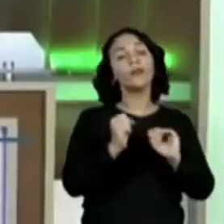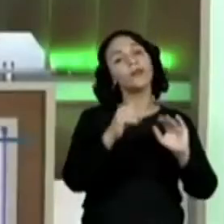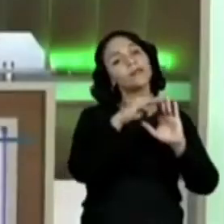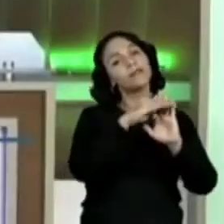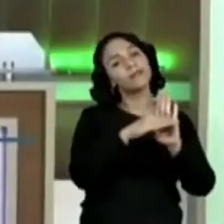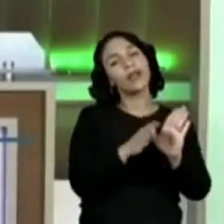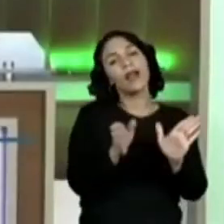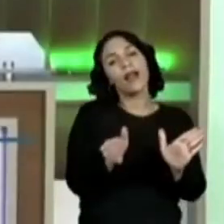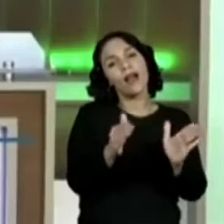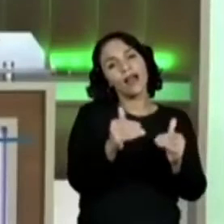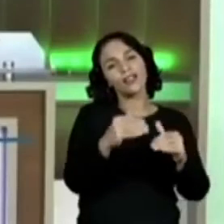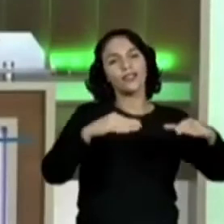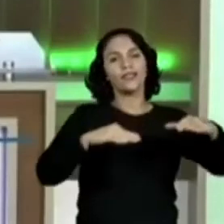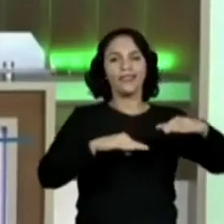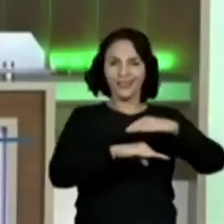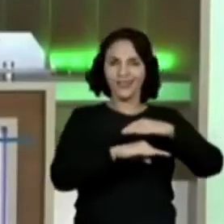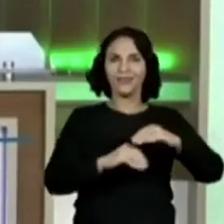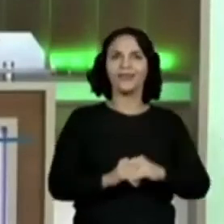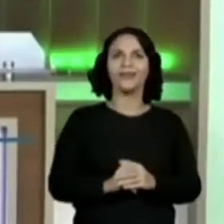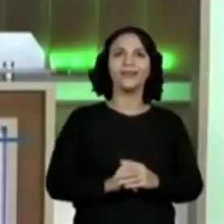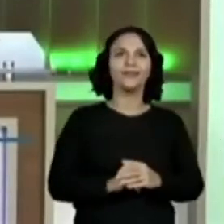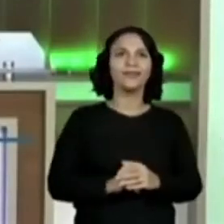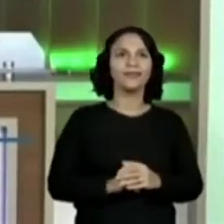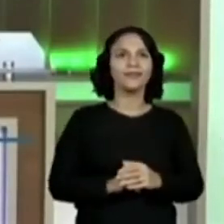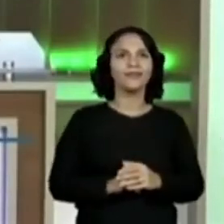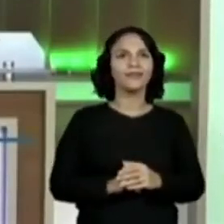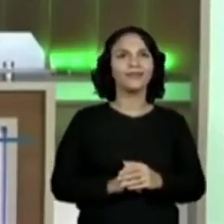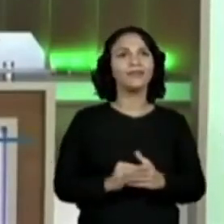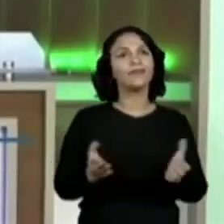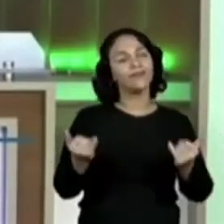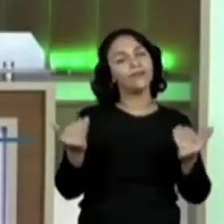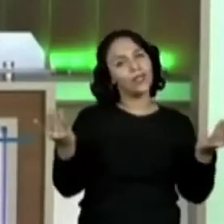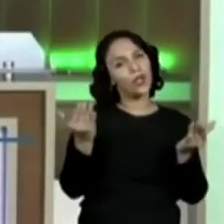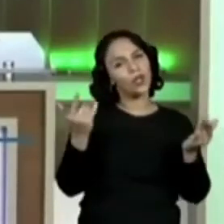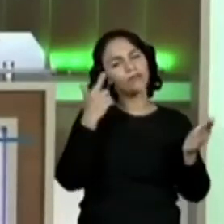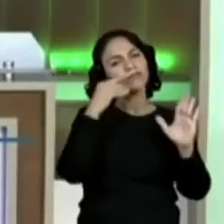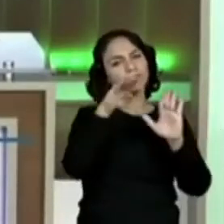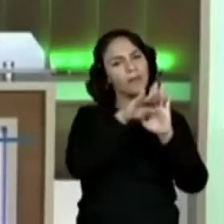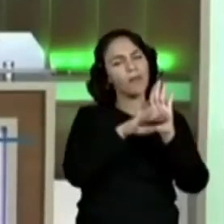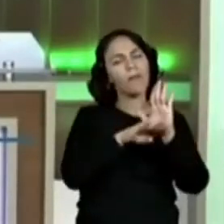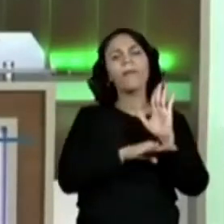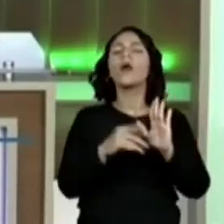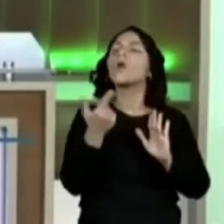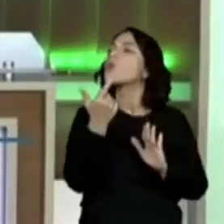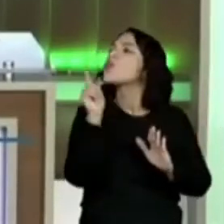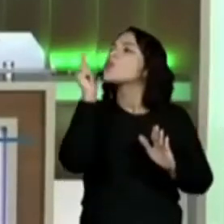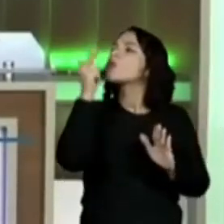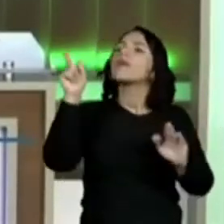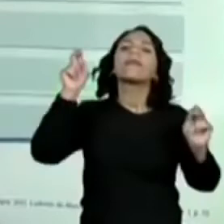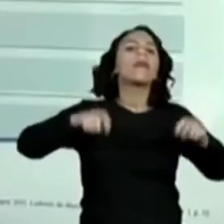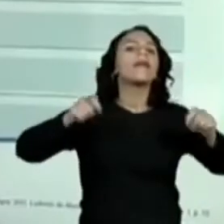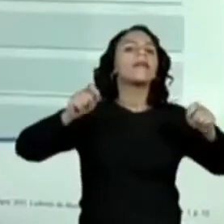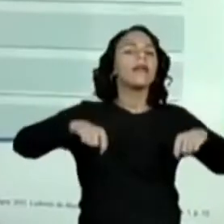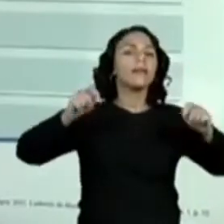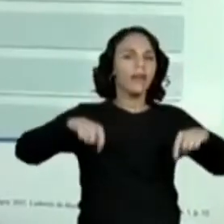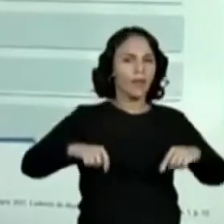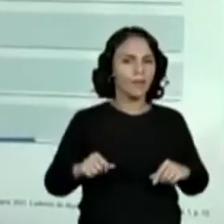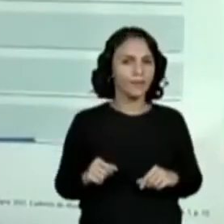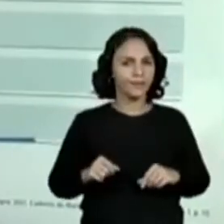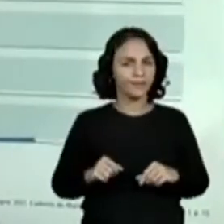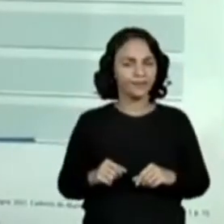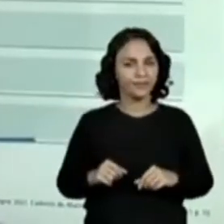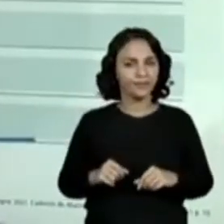lista, estenda essa lista, que nós vamos fazer aqui. Vou estender um pouquinho também essa lista com vocês.